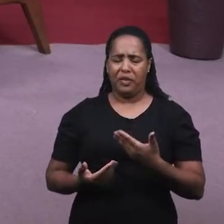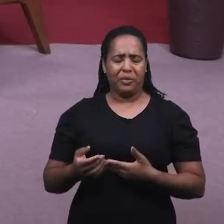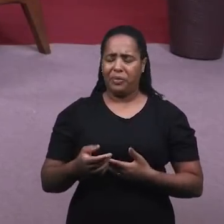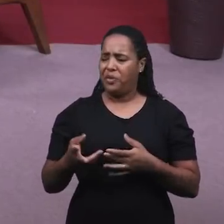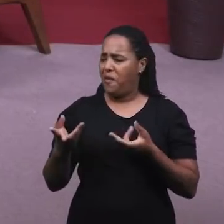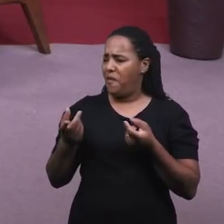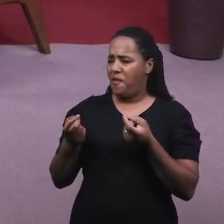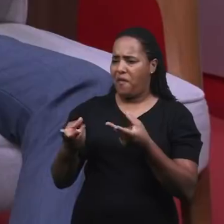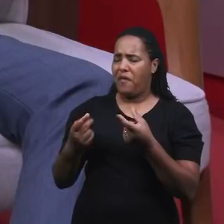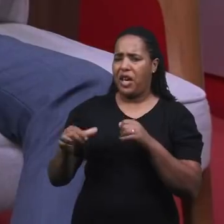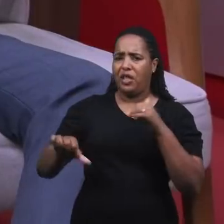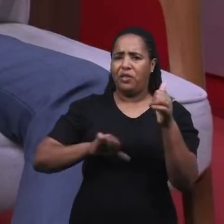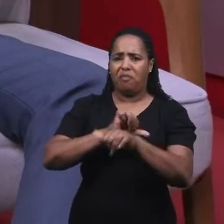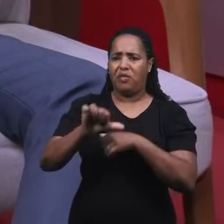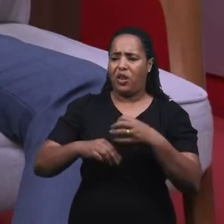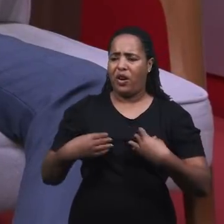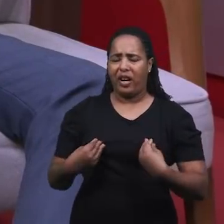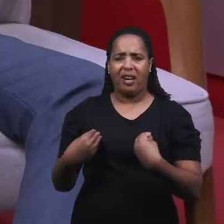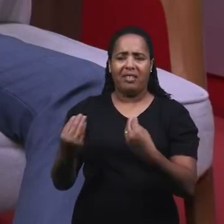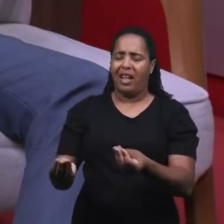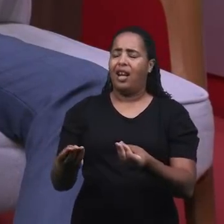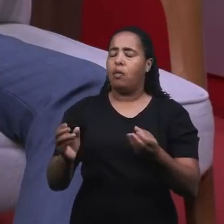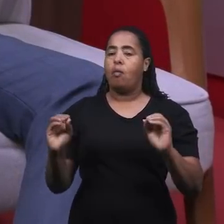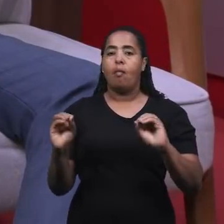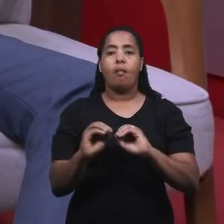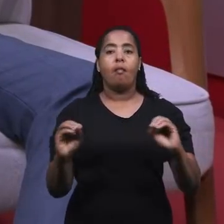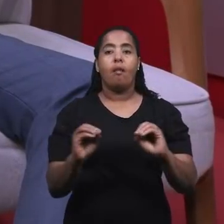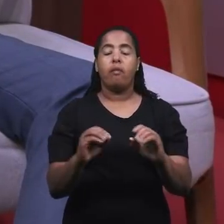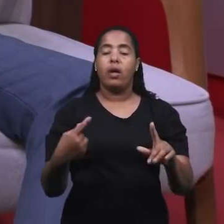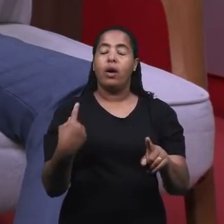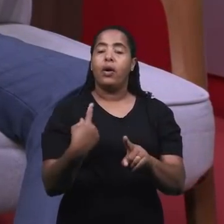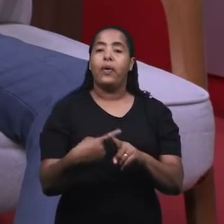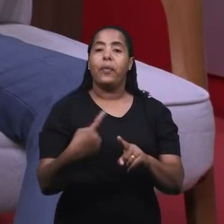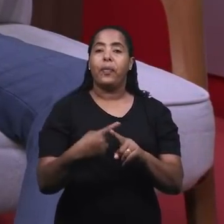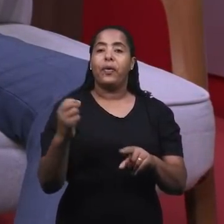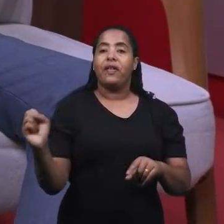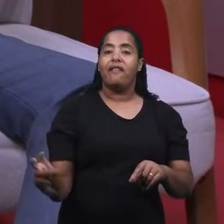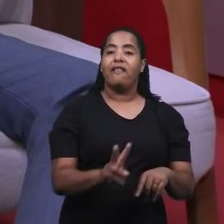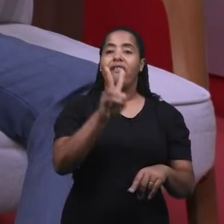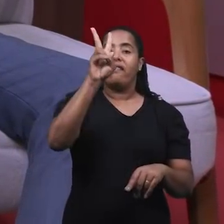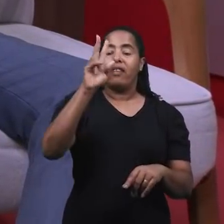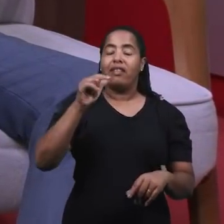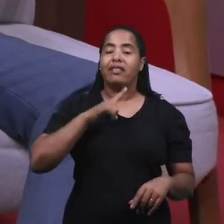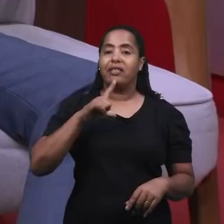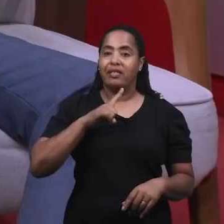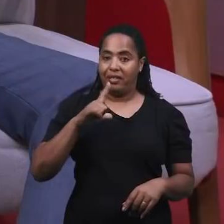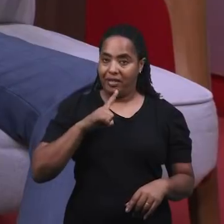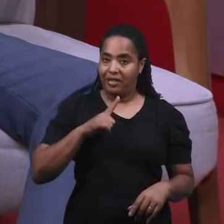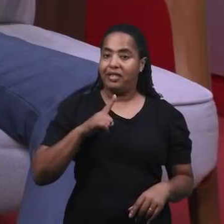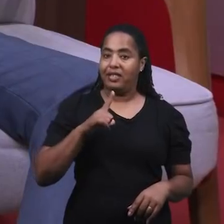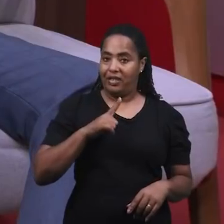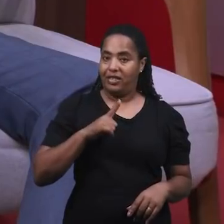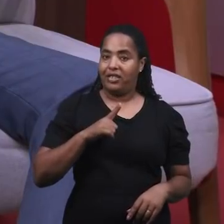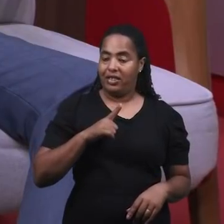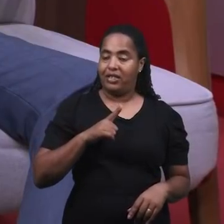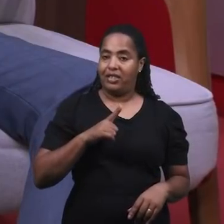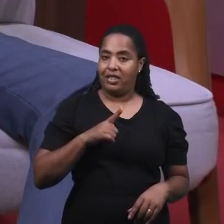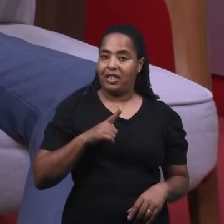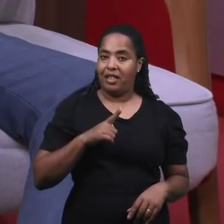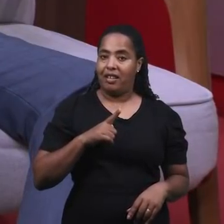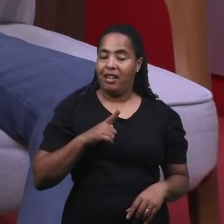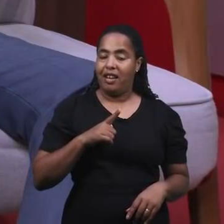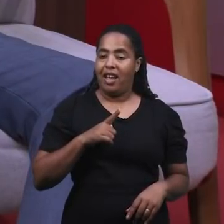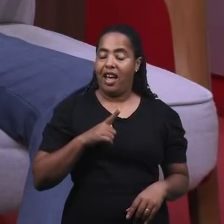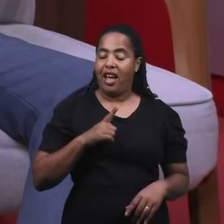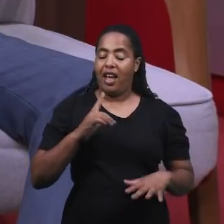não troco, não dou, né? Porque o que tinha mais valor para ele era exatamente